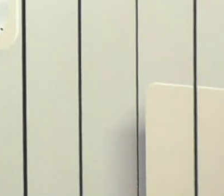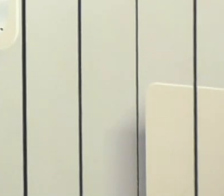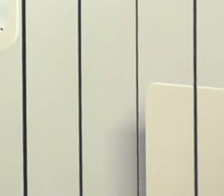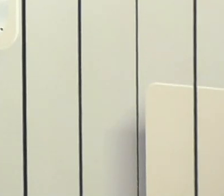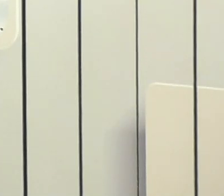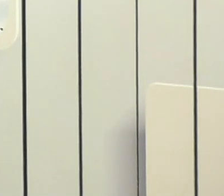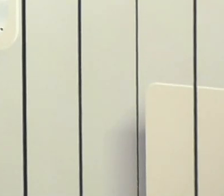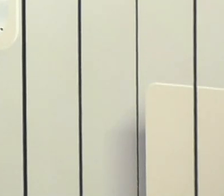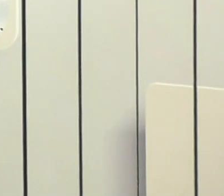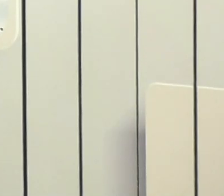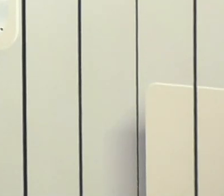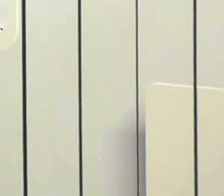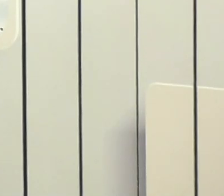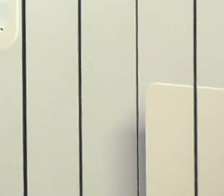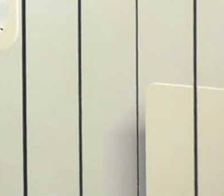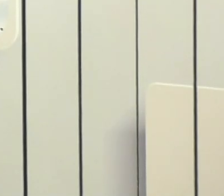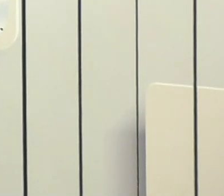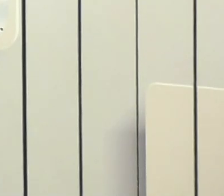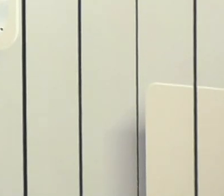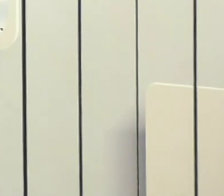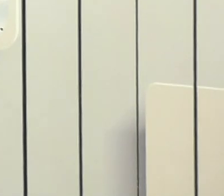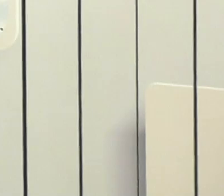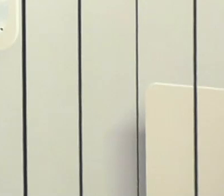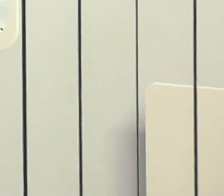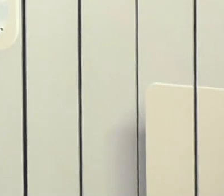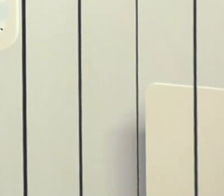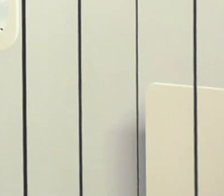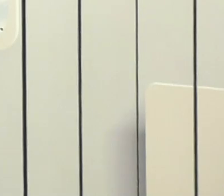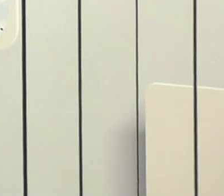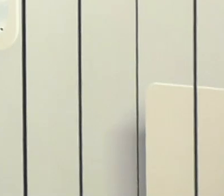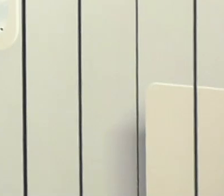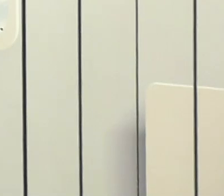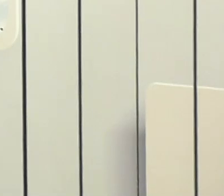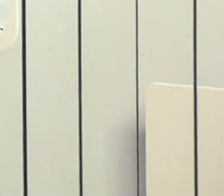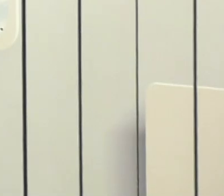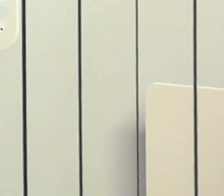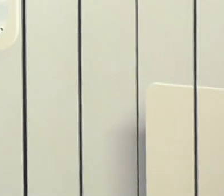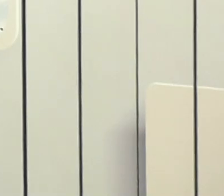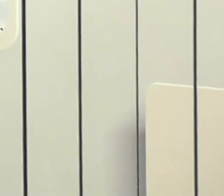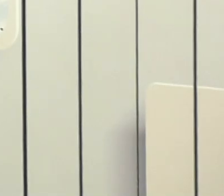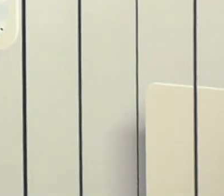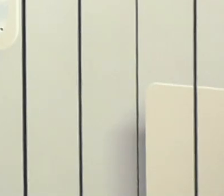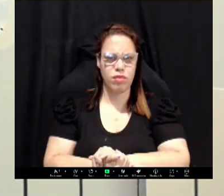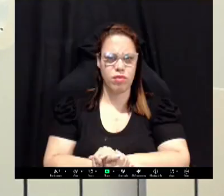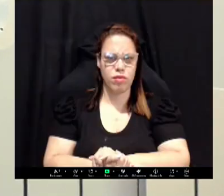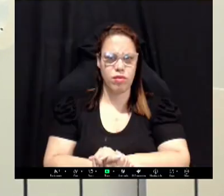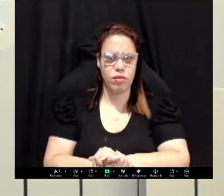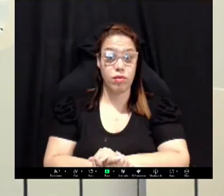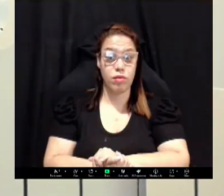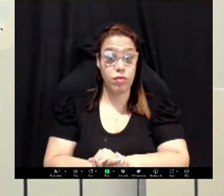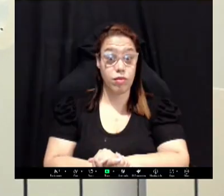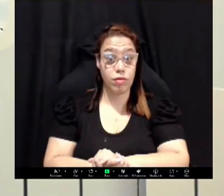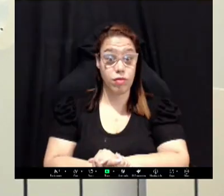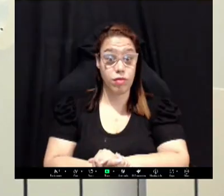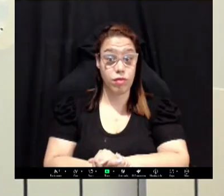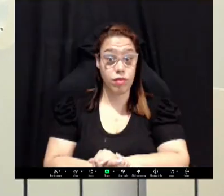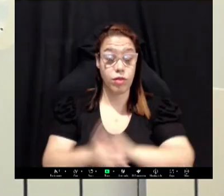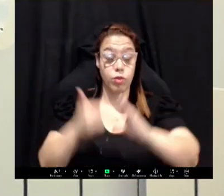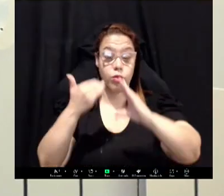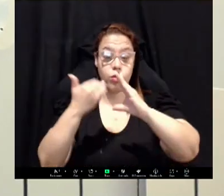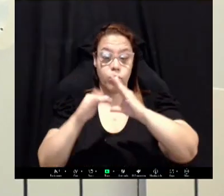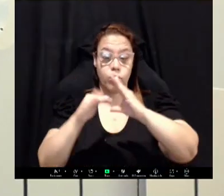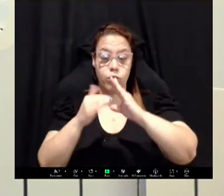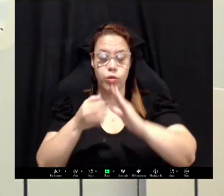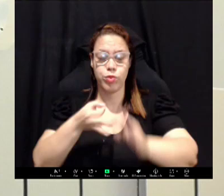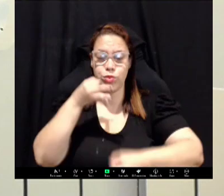ó, já aparece uma mensagem na sua tela. O WhatsApp da TV Câmara Campinas, você aperta e pode enviar o seu elogio,